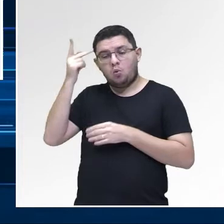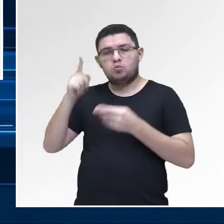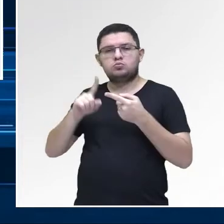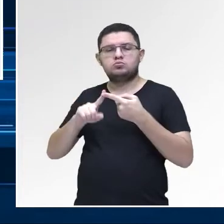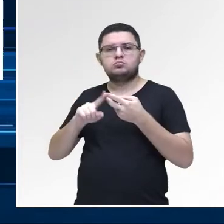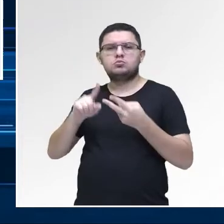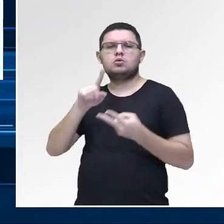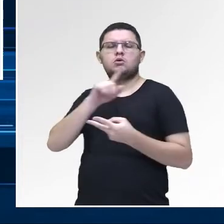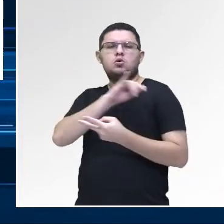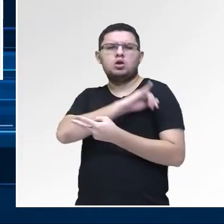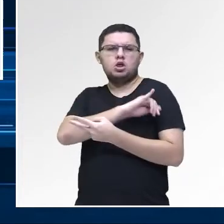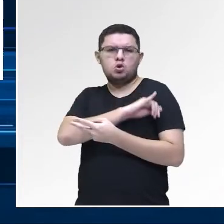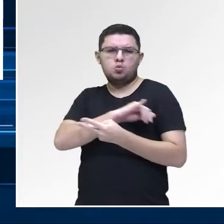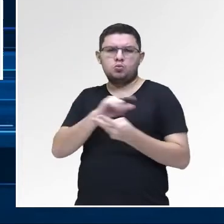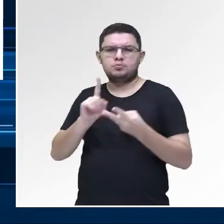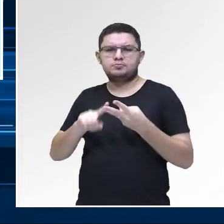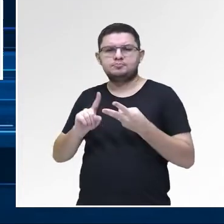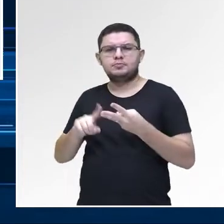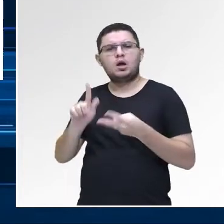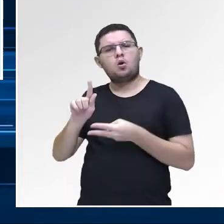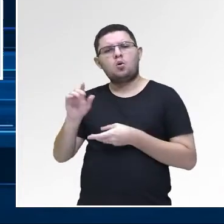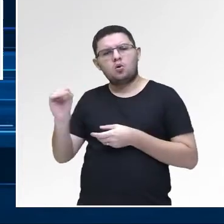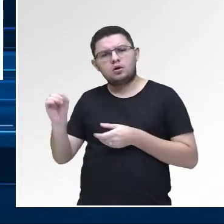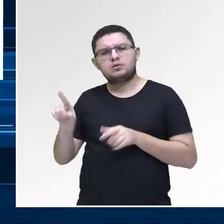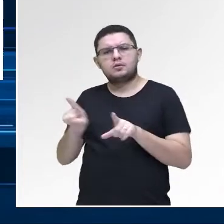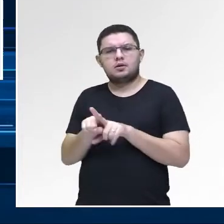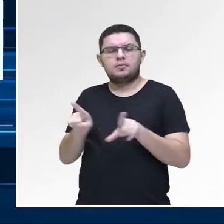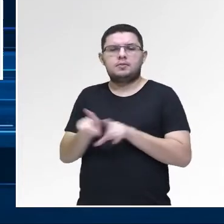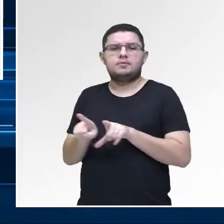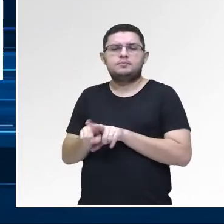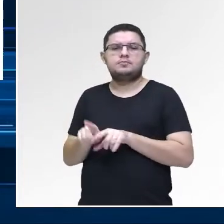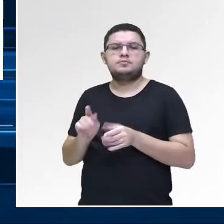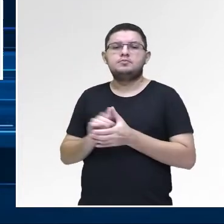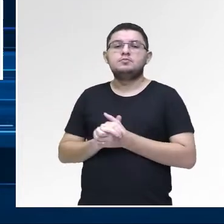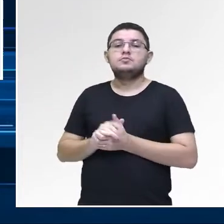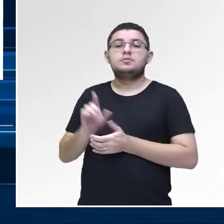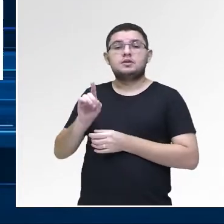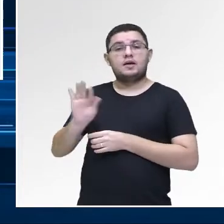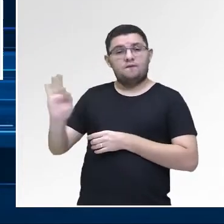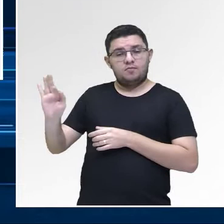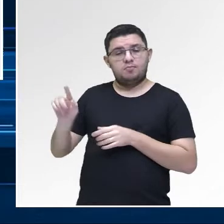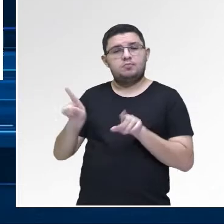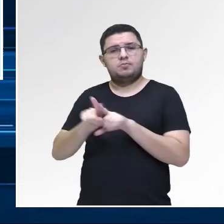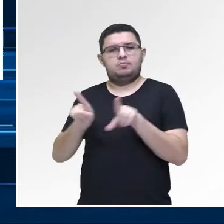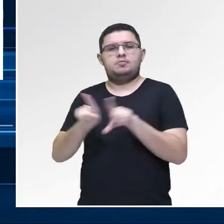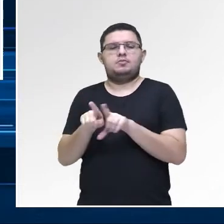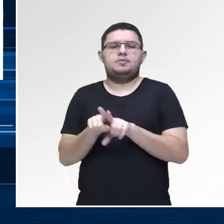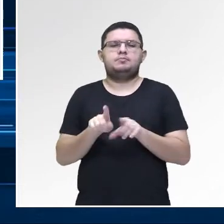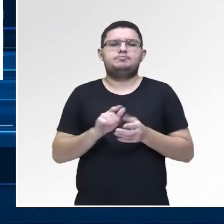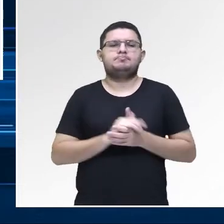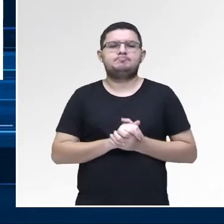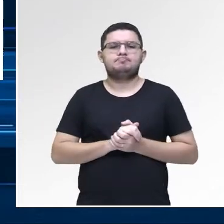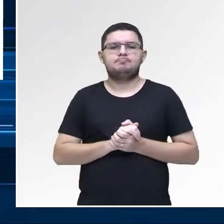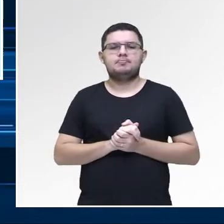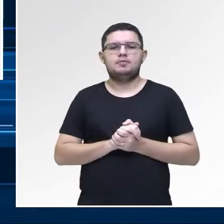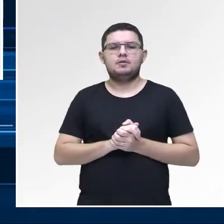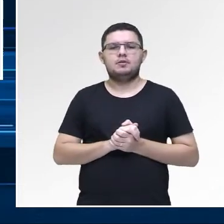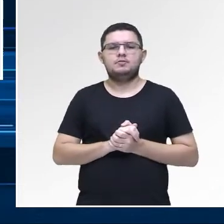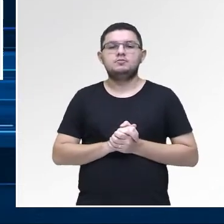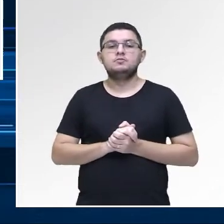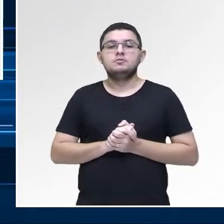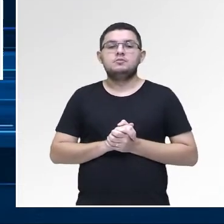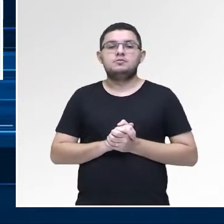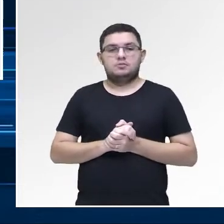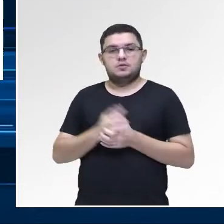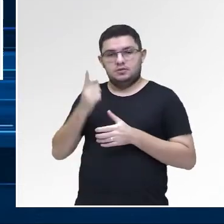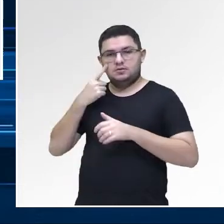temos Goiânia e também ali, ó, o Distrito Federal, ok? Então, a partir da